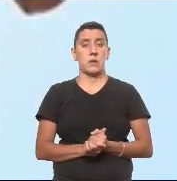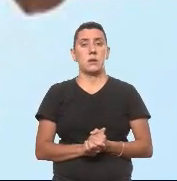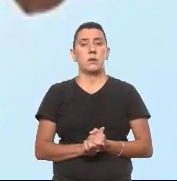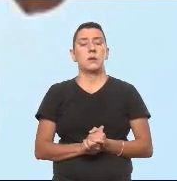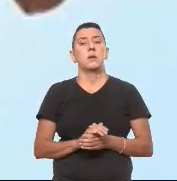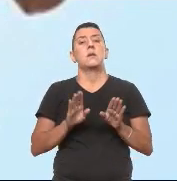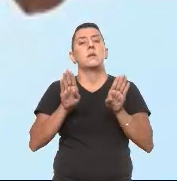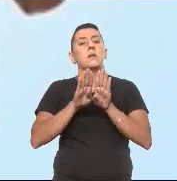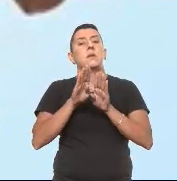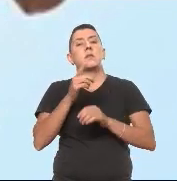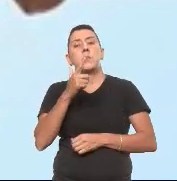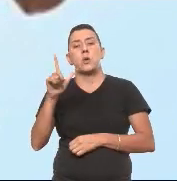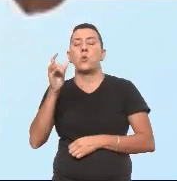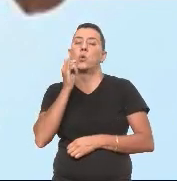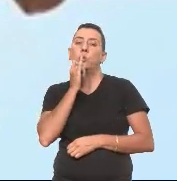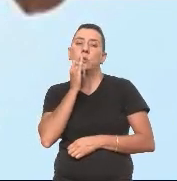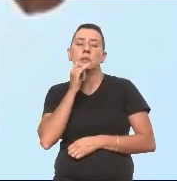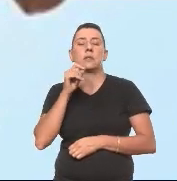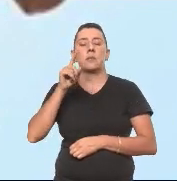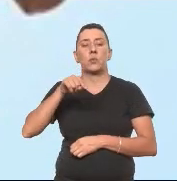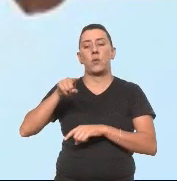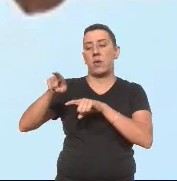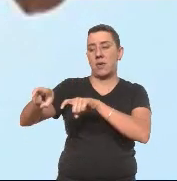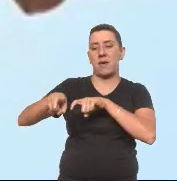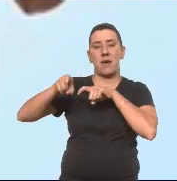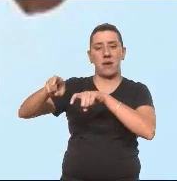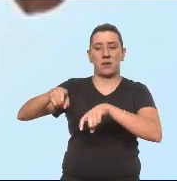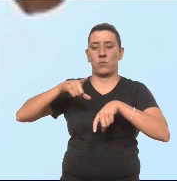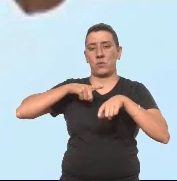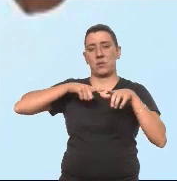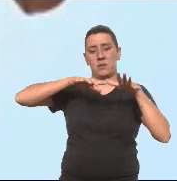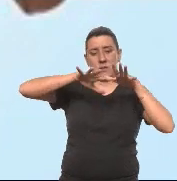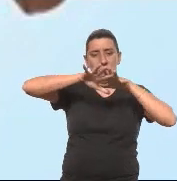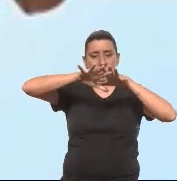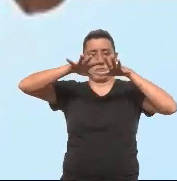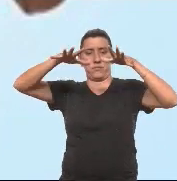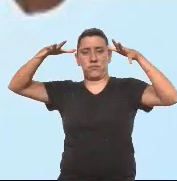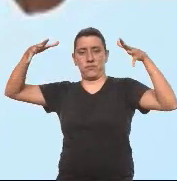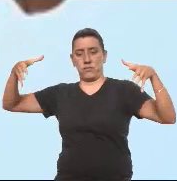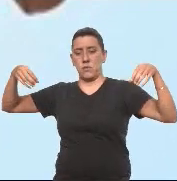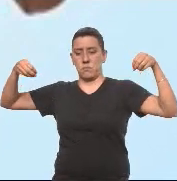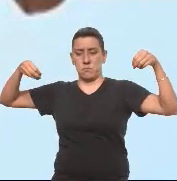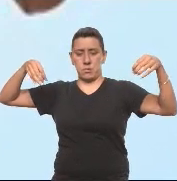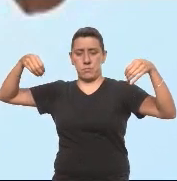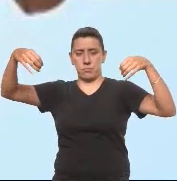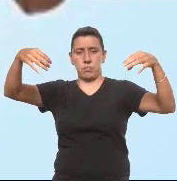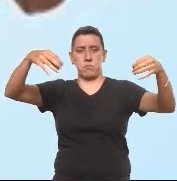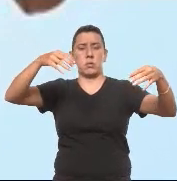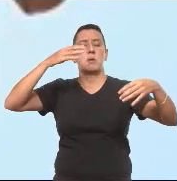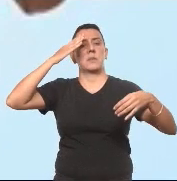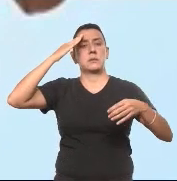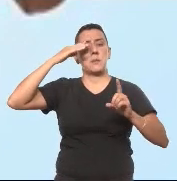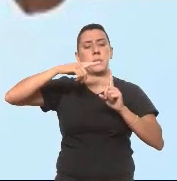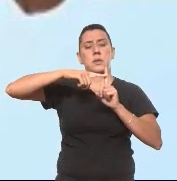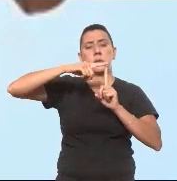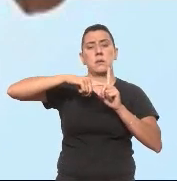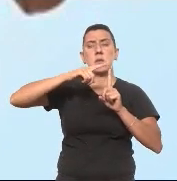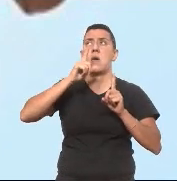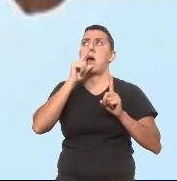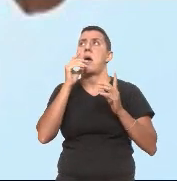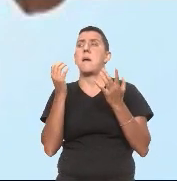na área agrícola né eu tenho estufas onde eu tenho todos os sensores ali de temperatura umidade